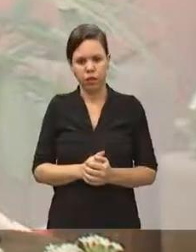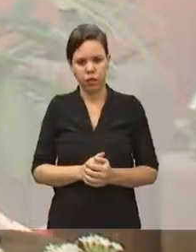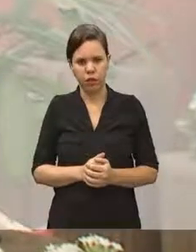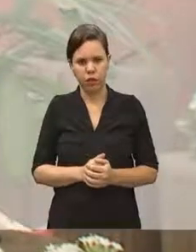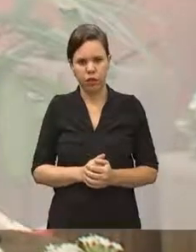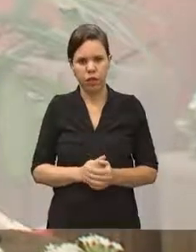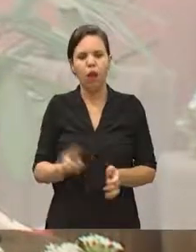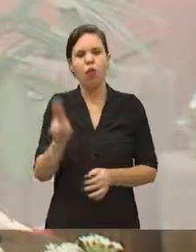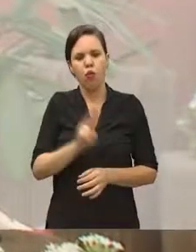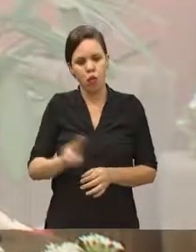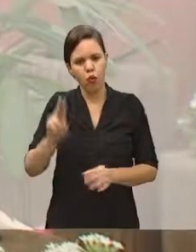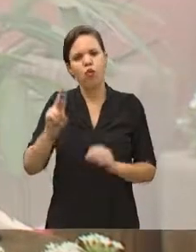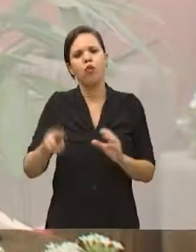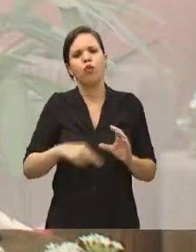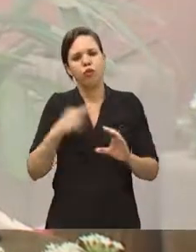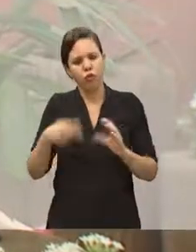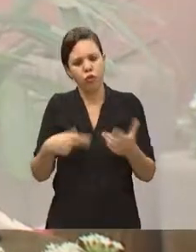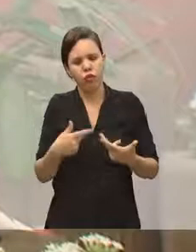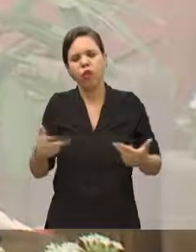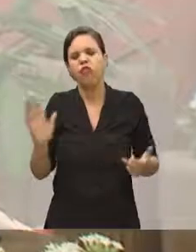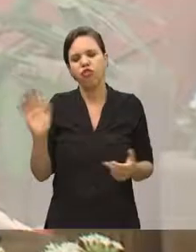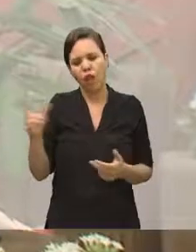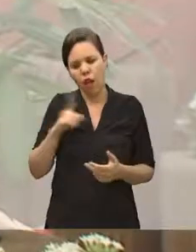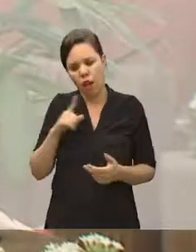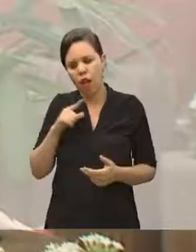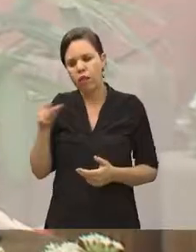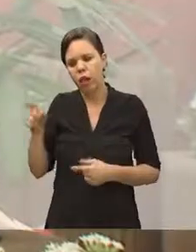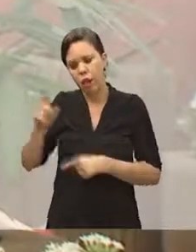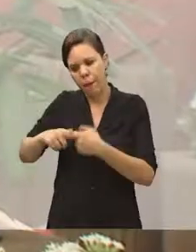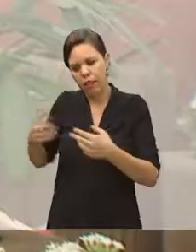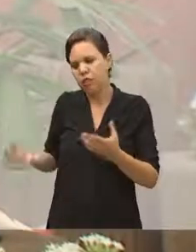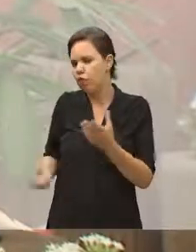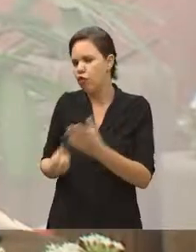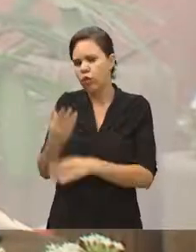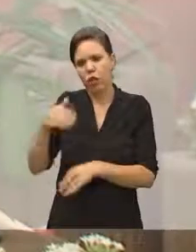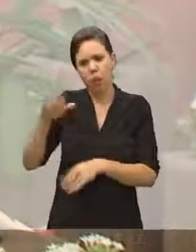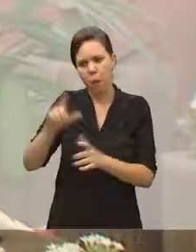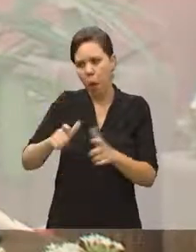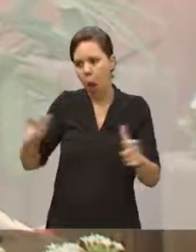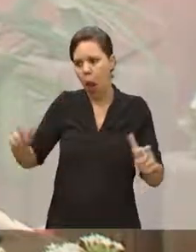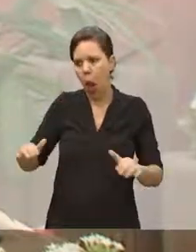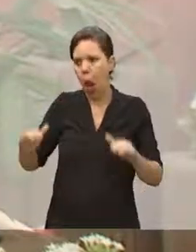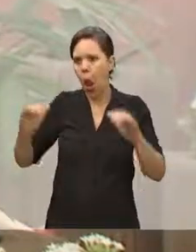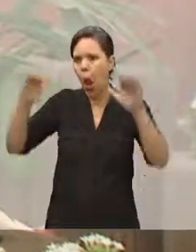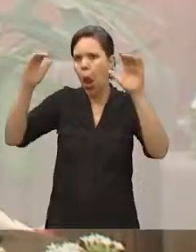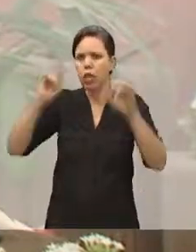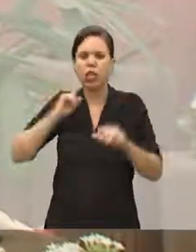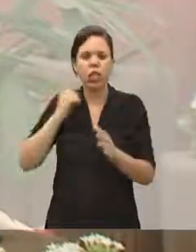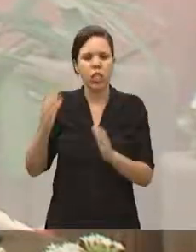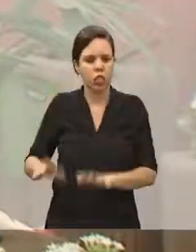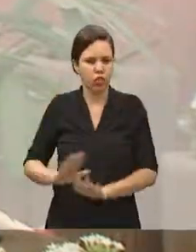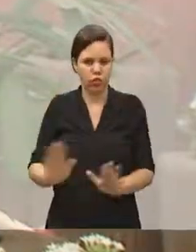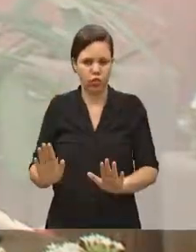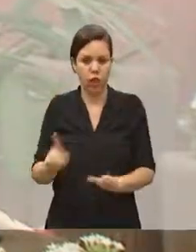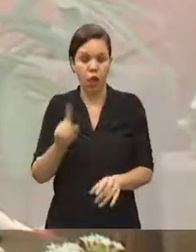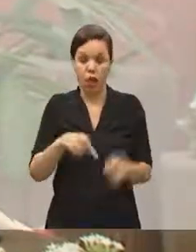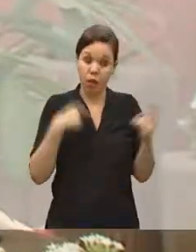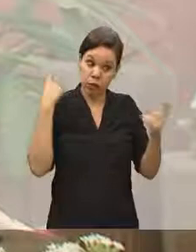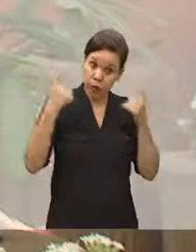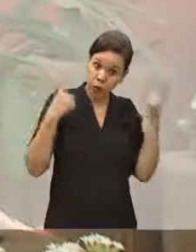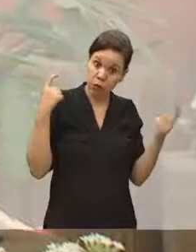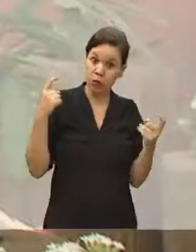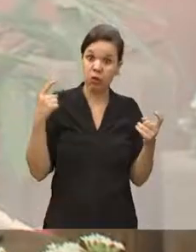estar reutilizando o que a gente já tem aí para não estar criando mais lixo. Pois é, essa é uma preocupação muito